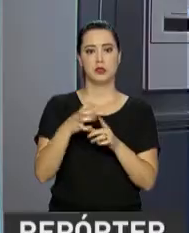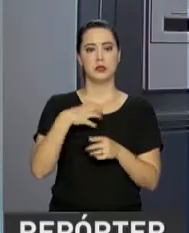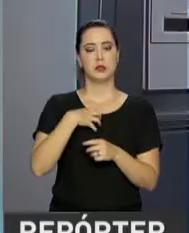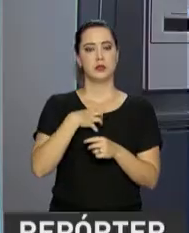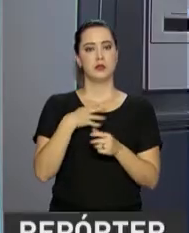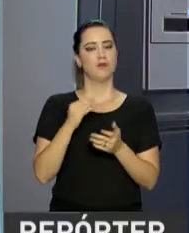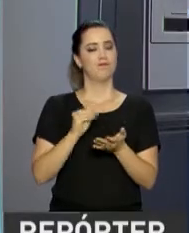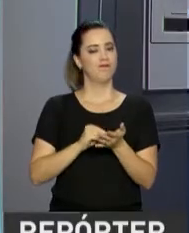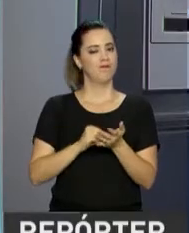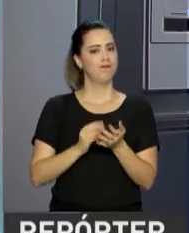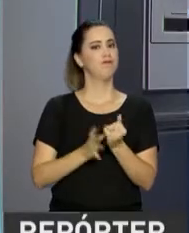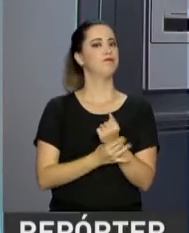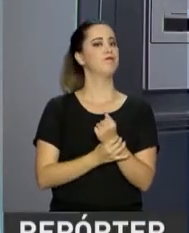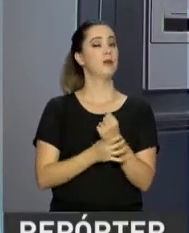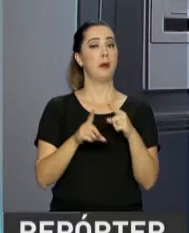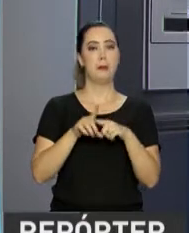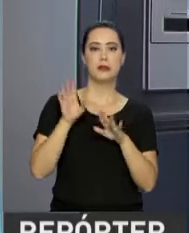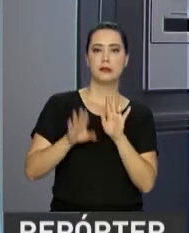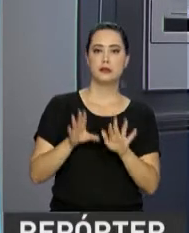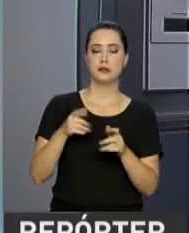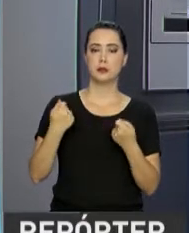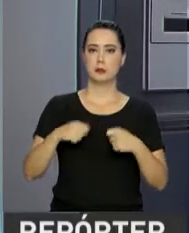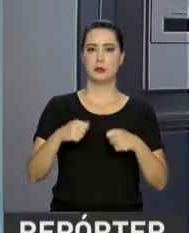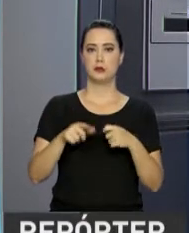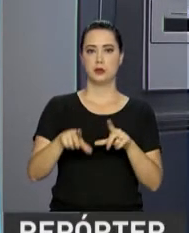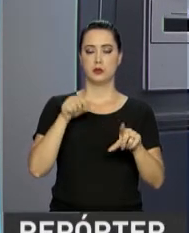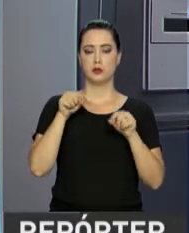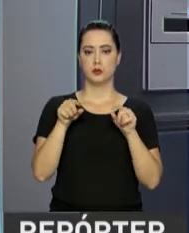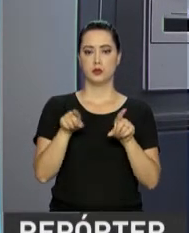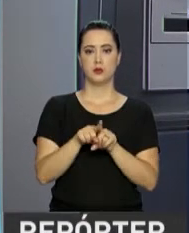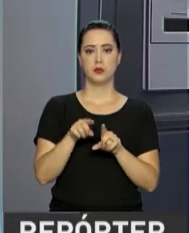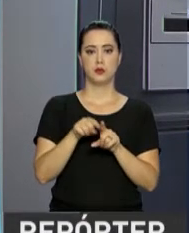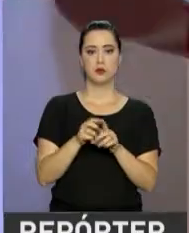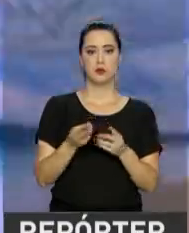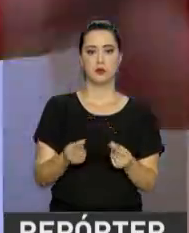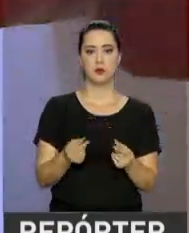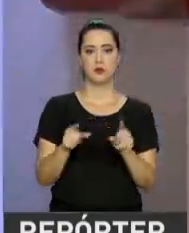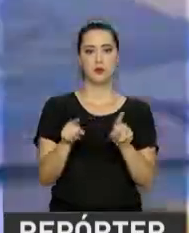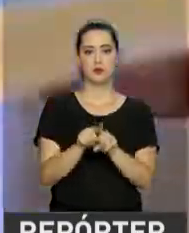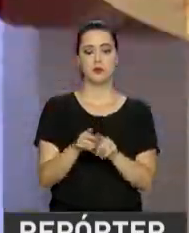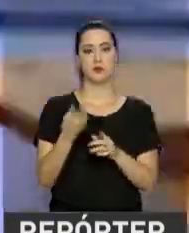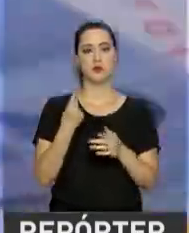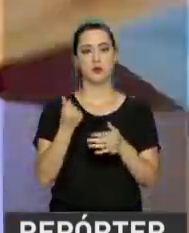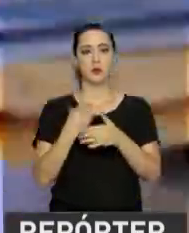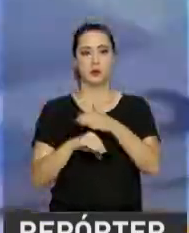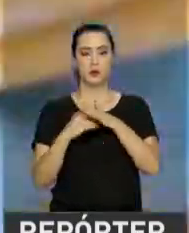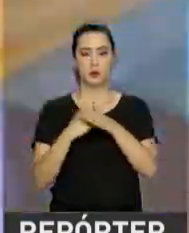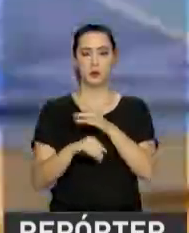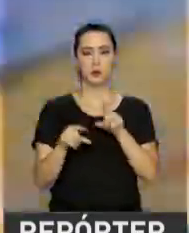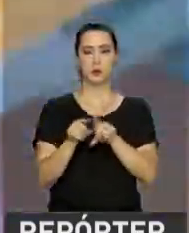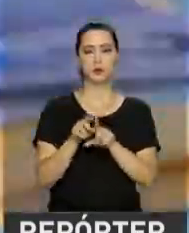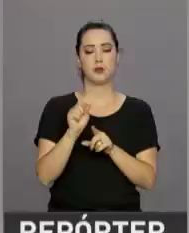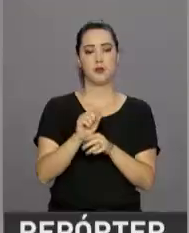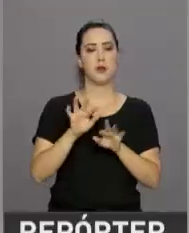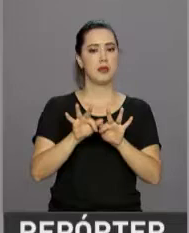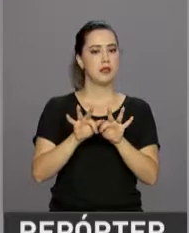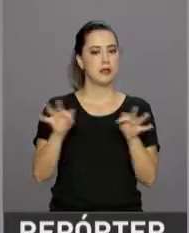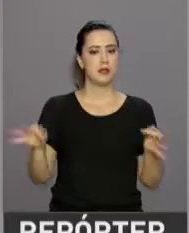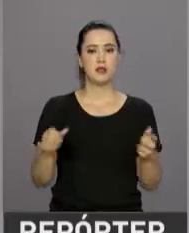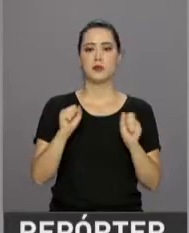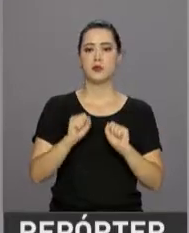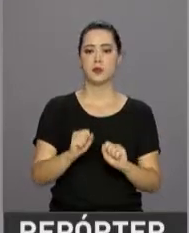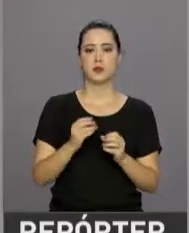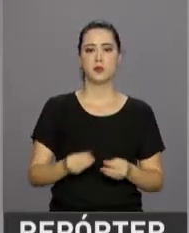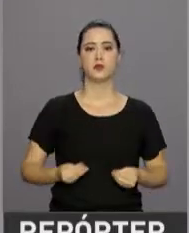por isso muita gente ainda prefere fazer aplicações na poupança mas há uma outra forma de investir simples que garante